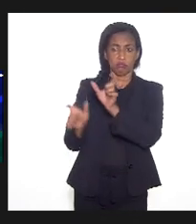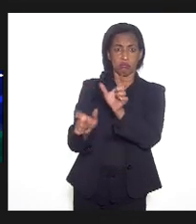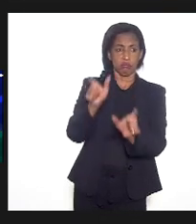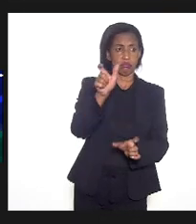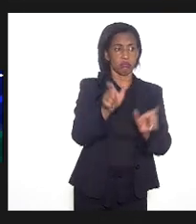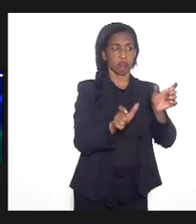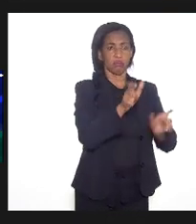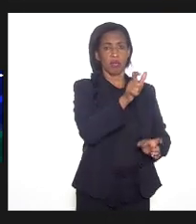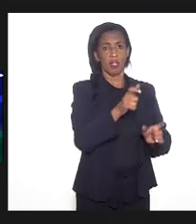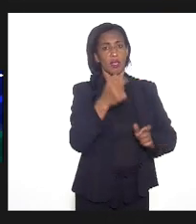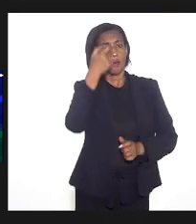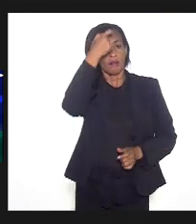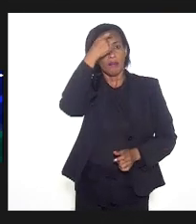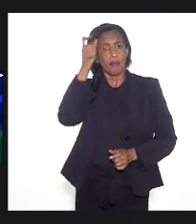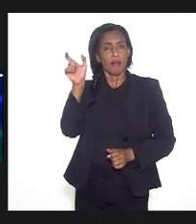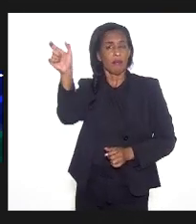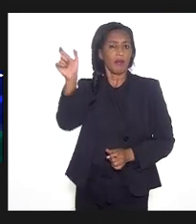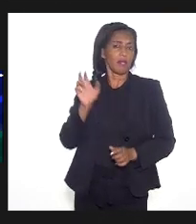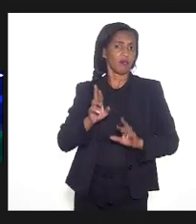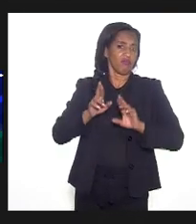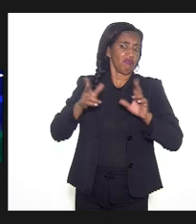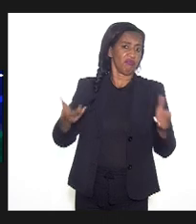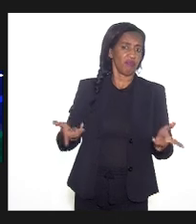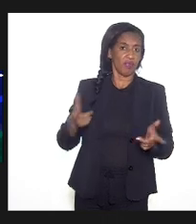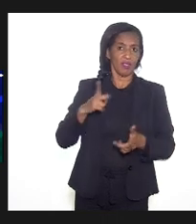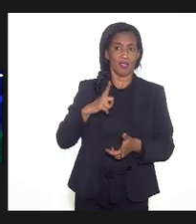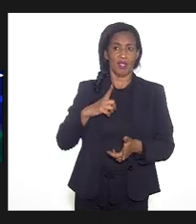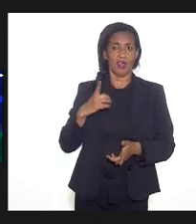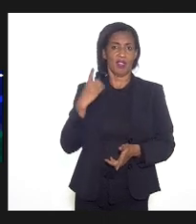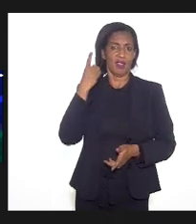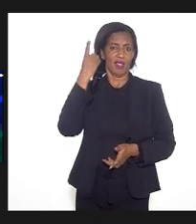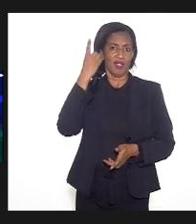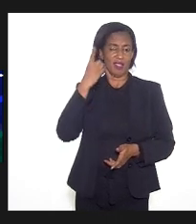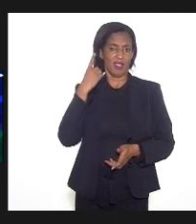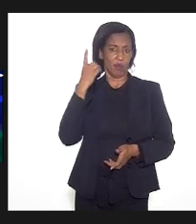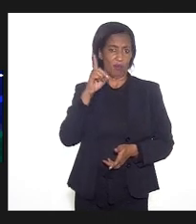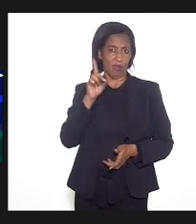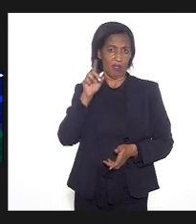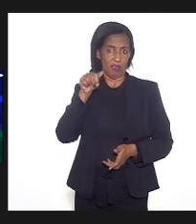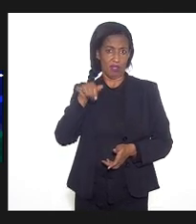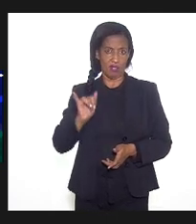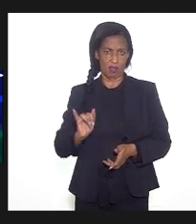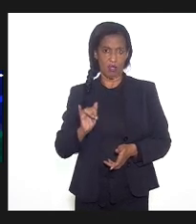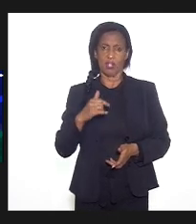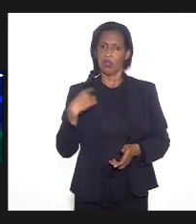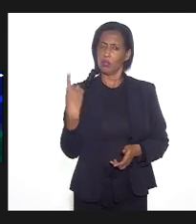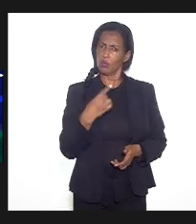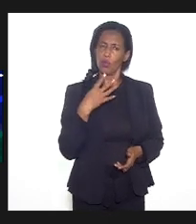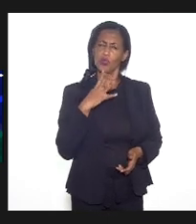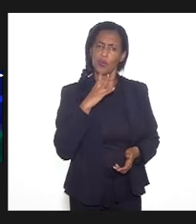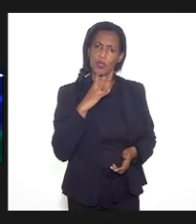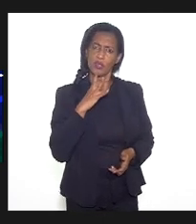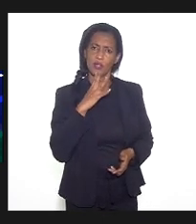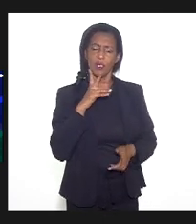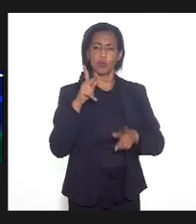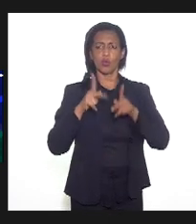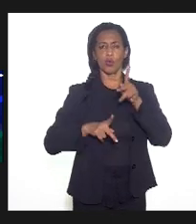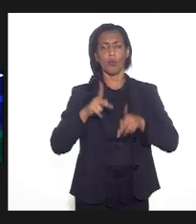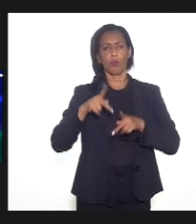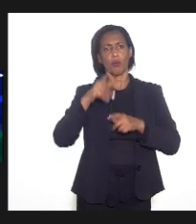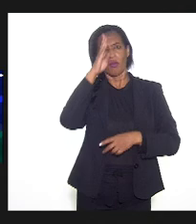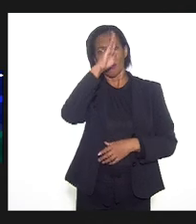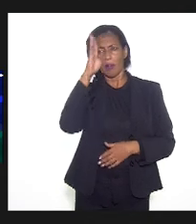ninguém que pense diferente disso, deputada Dani. Nós conhecemos como o povo brasileiro se